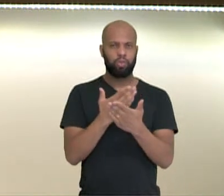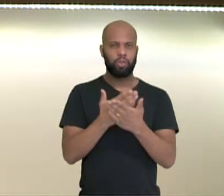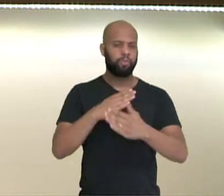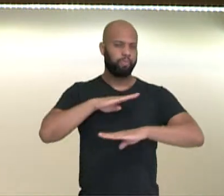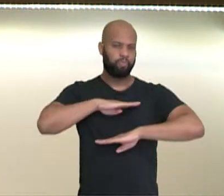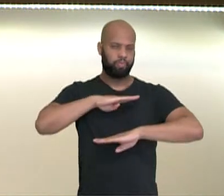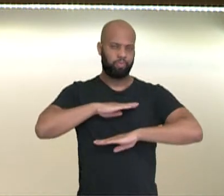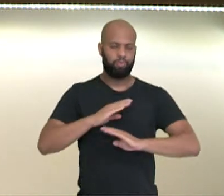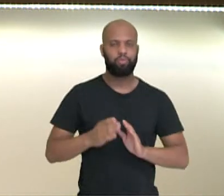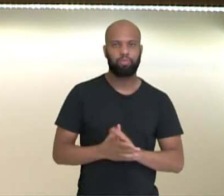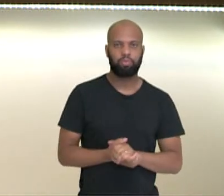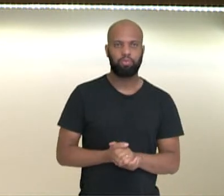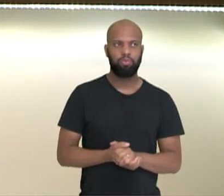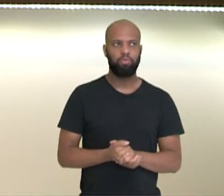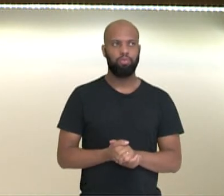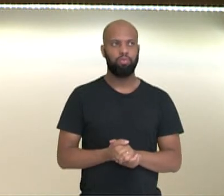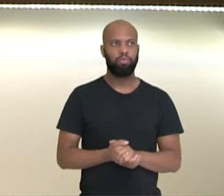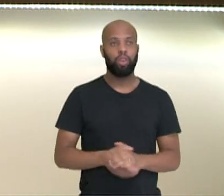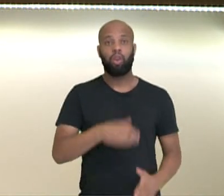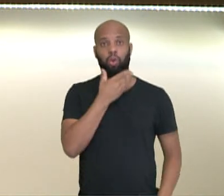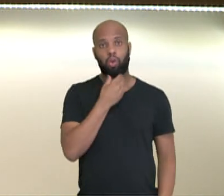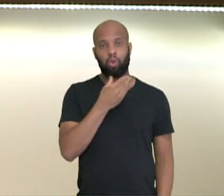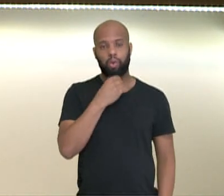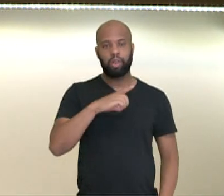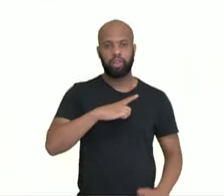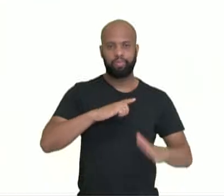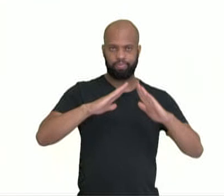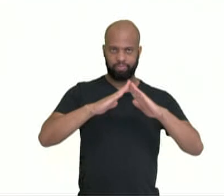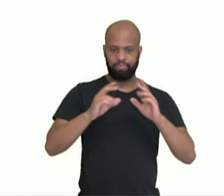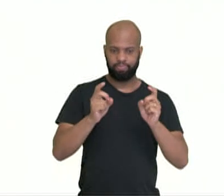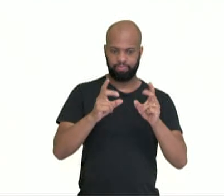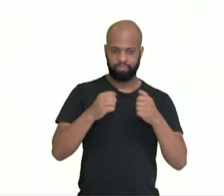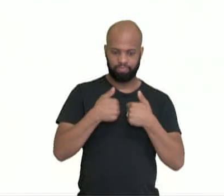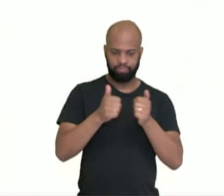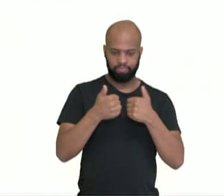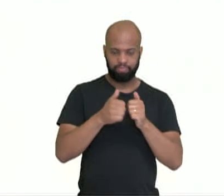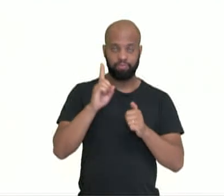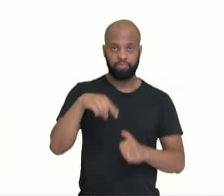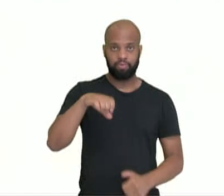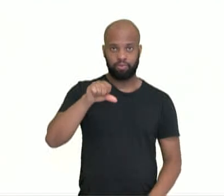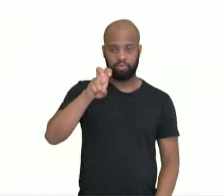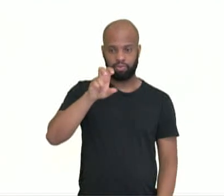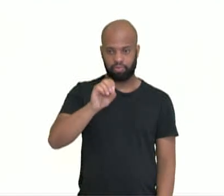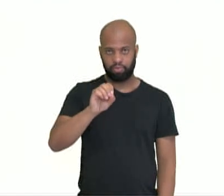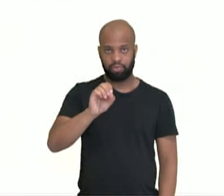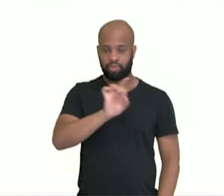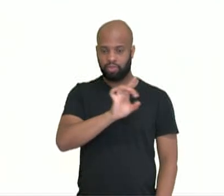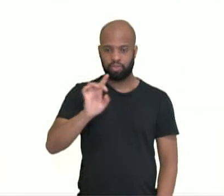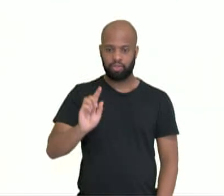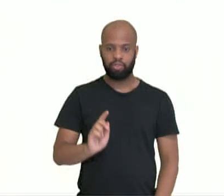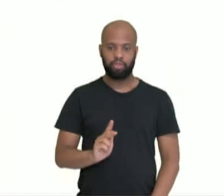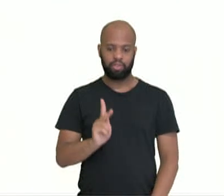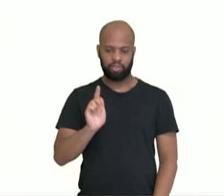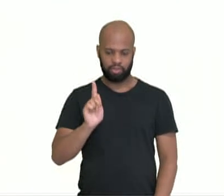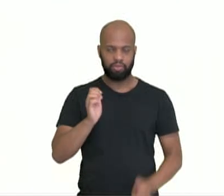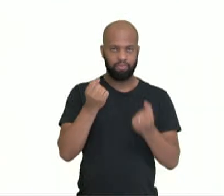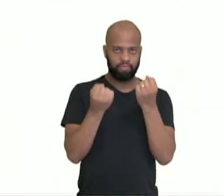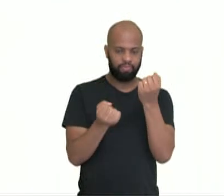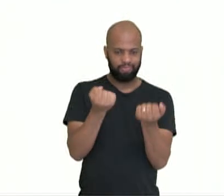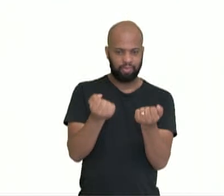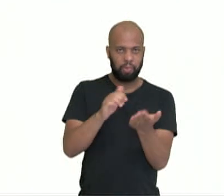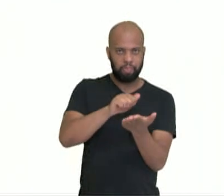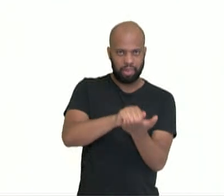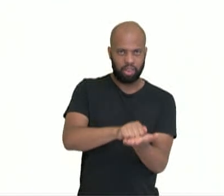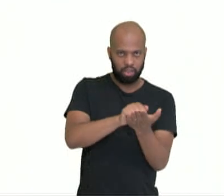aqui, ó. Carlos tem uma pequena panificadora. Ele vende o pão a R$ 9,50 o quilo. Este preço já está sendo mantido há